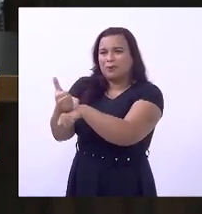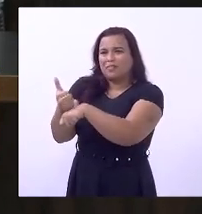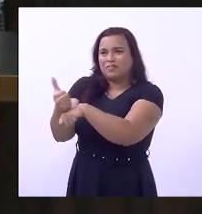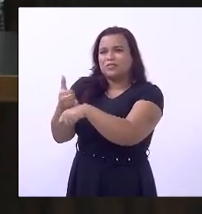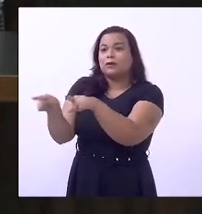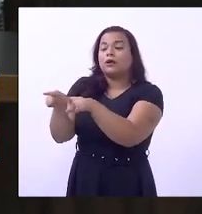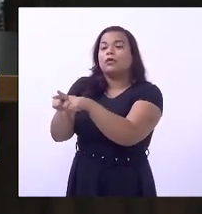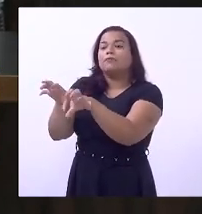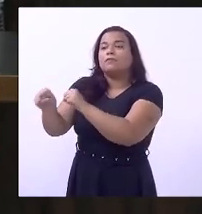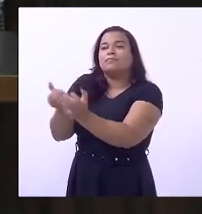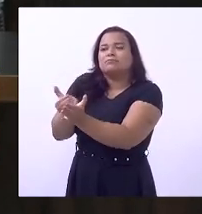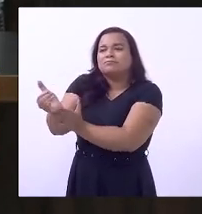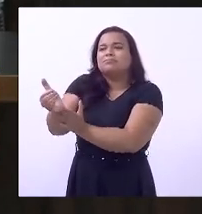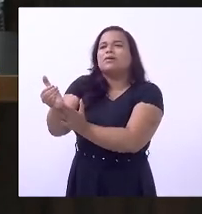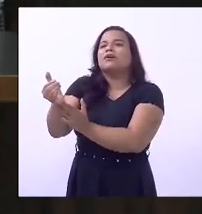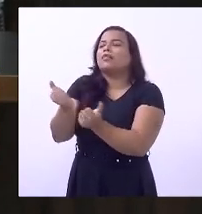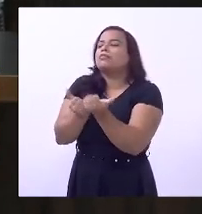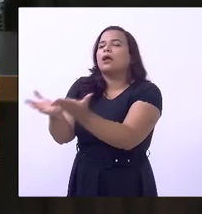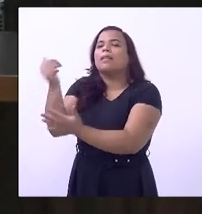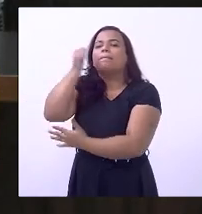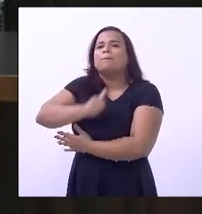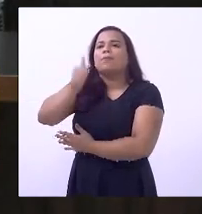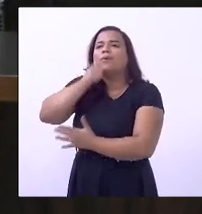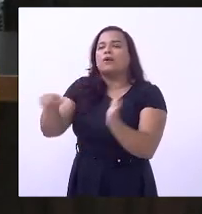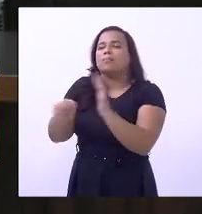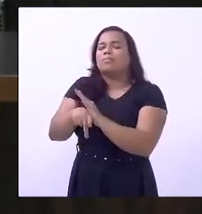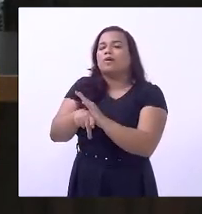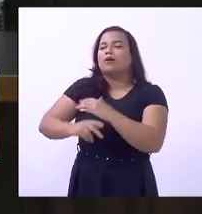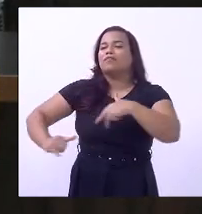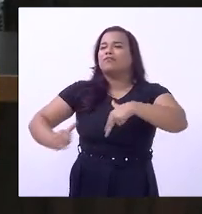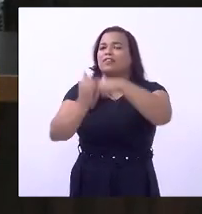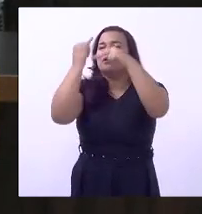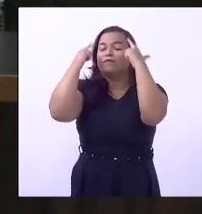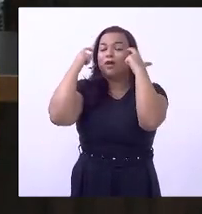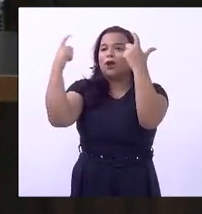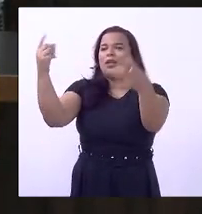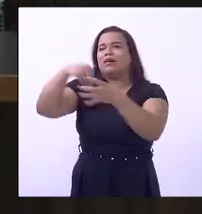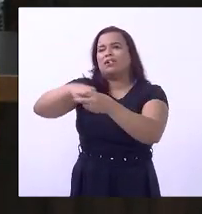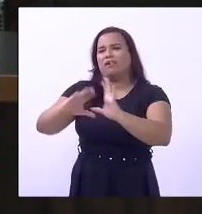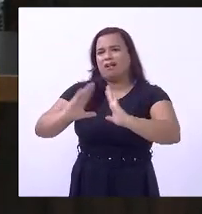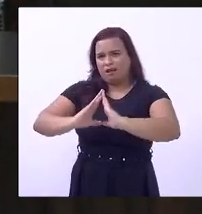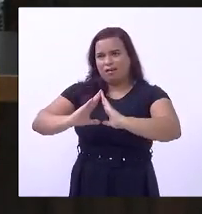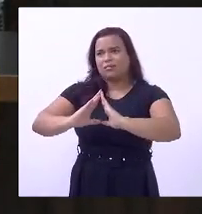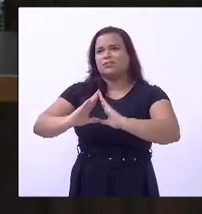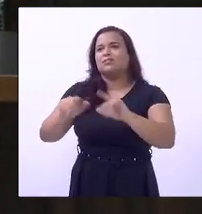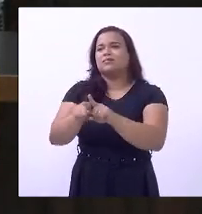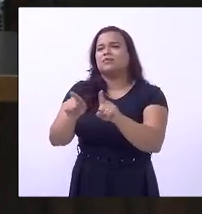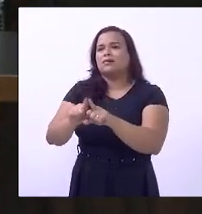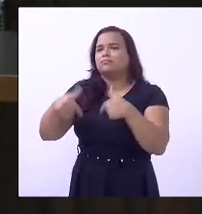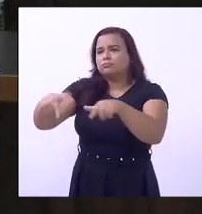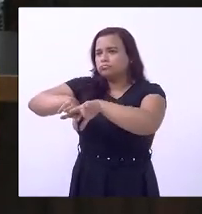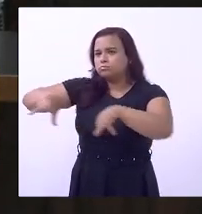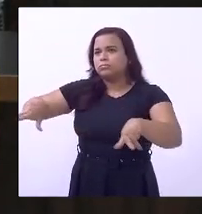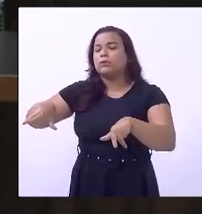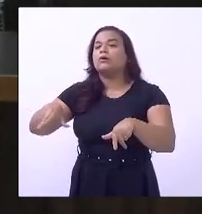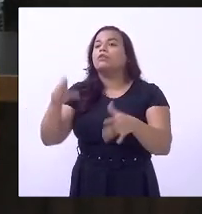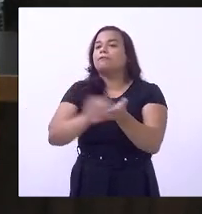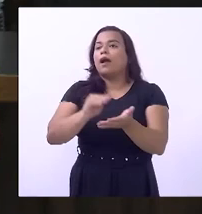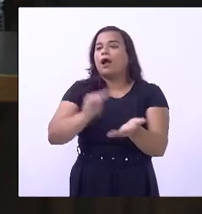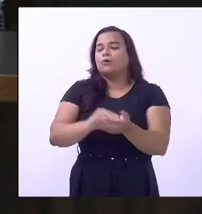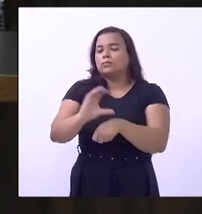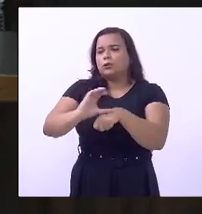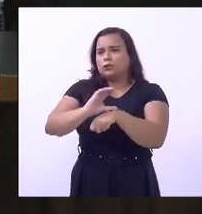a ser destinada para as mulheres vítimas de violência doméstica e da outras providências. Pendente parecer das comissões de Constituição e Justiça